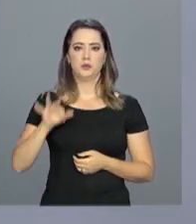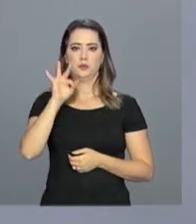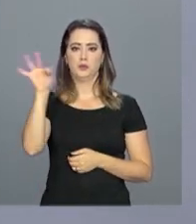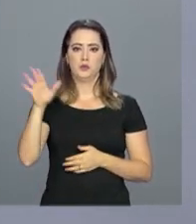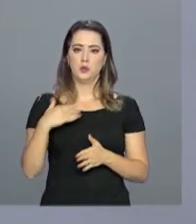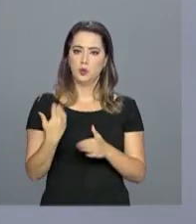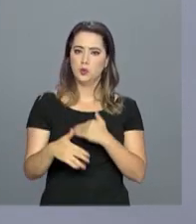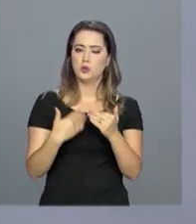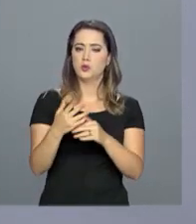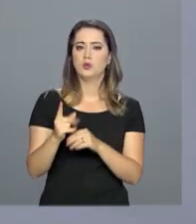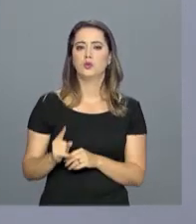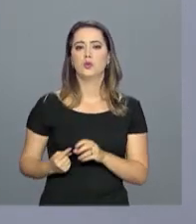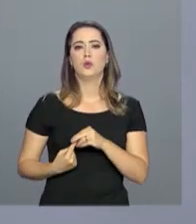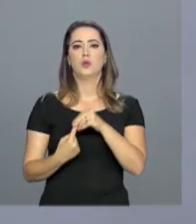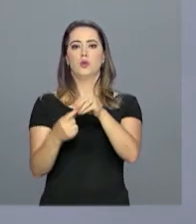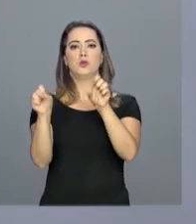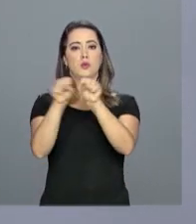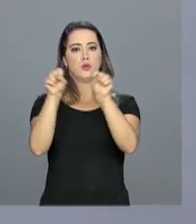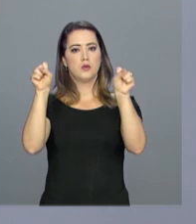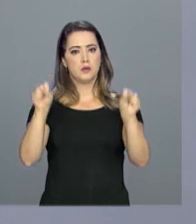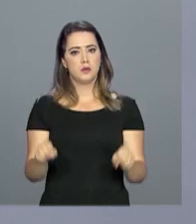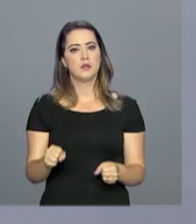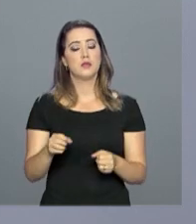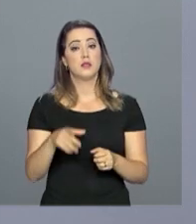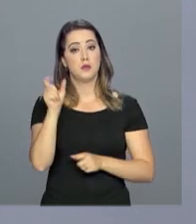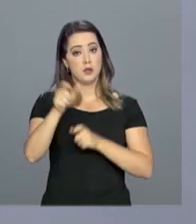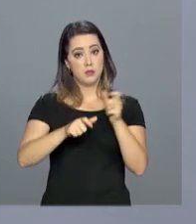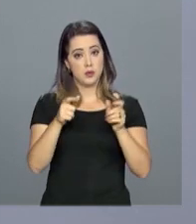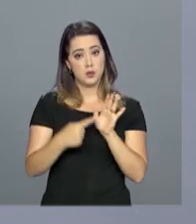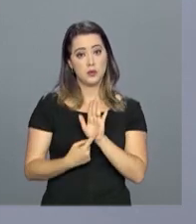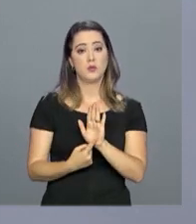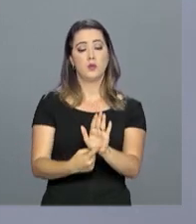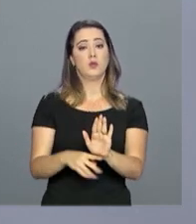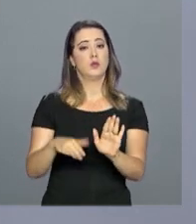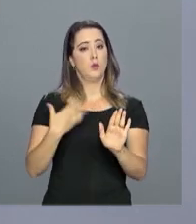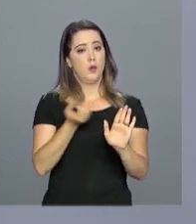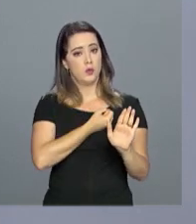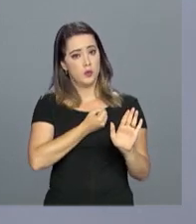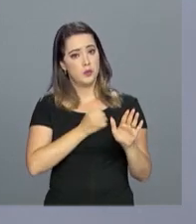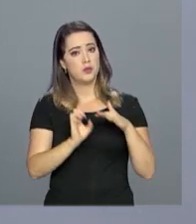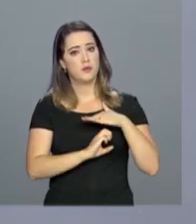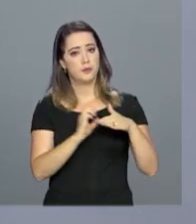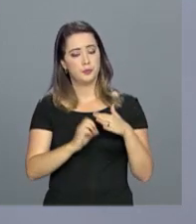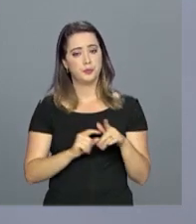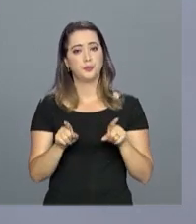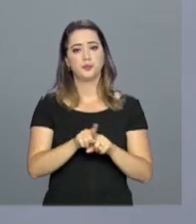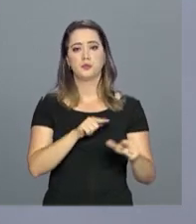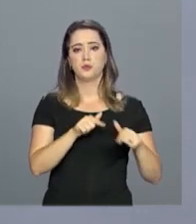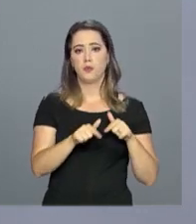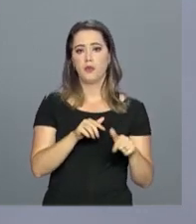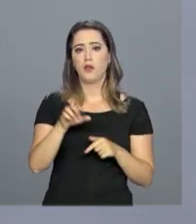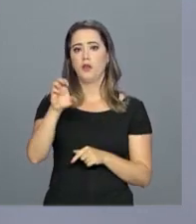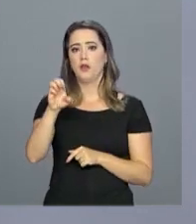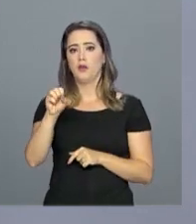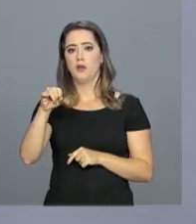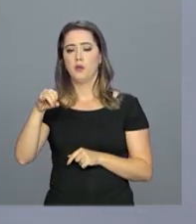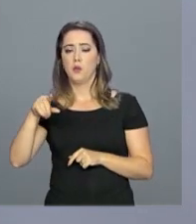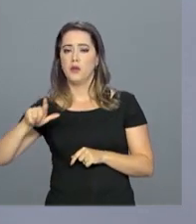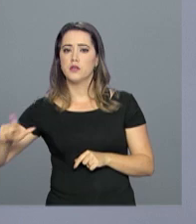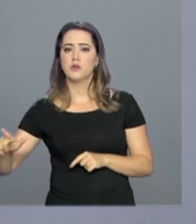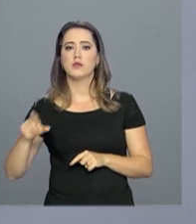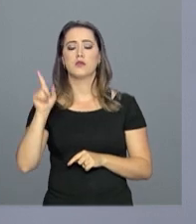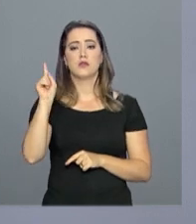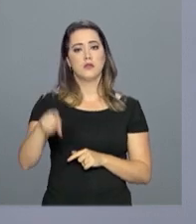unificado para que os empregadores informe os dados sobre as empresas e também sobre os trabalhadores é o e social e as